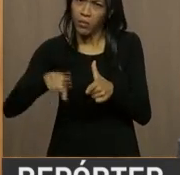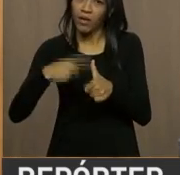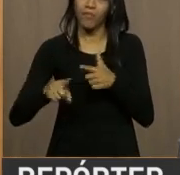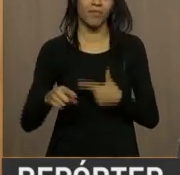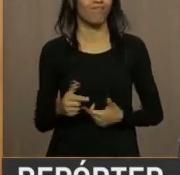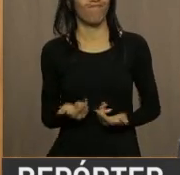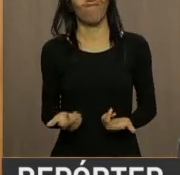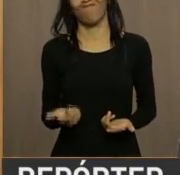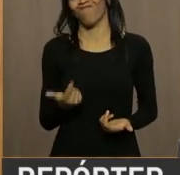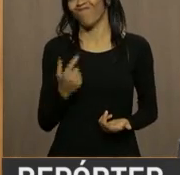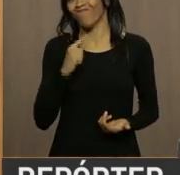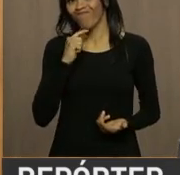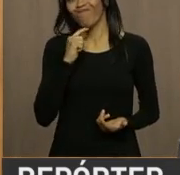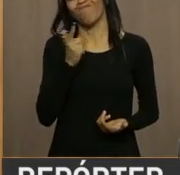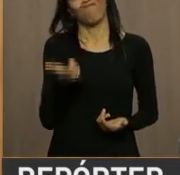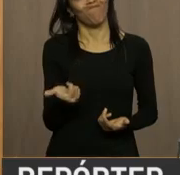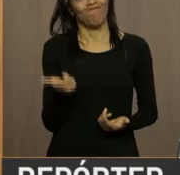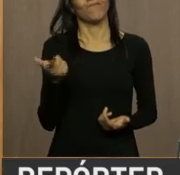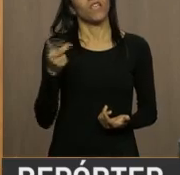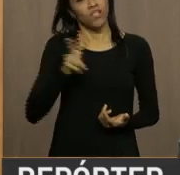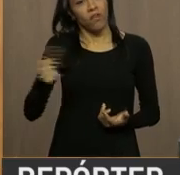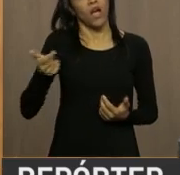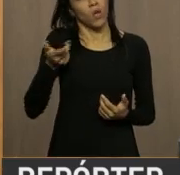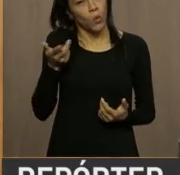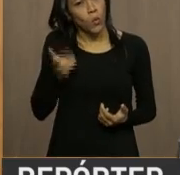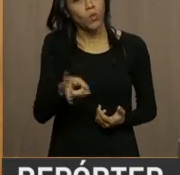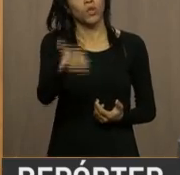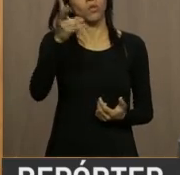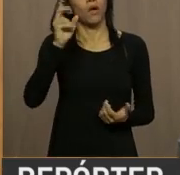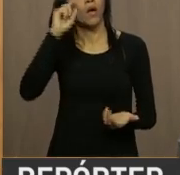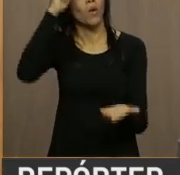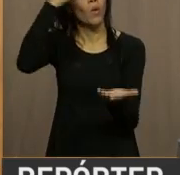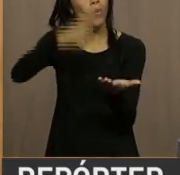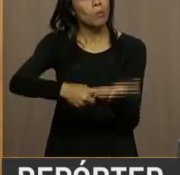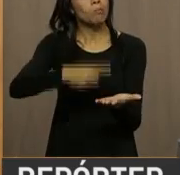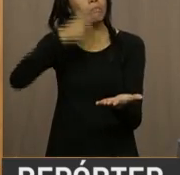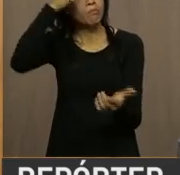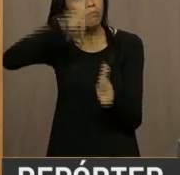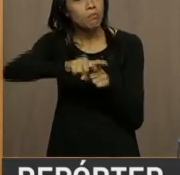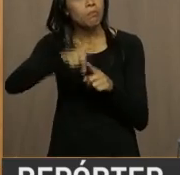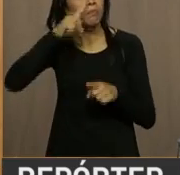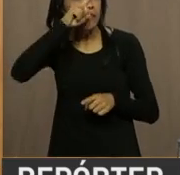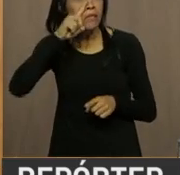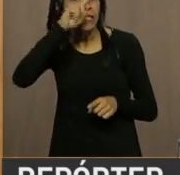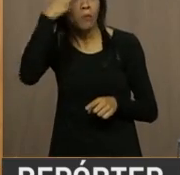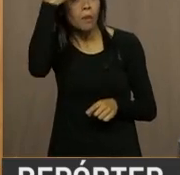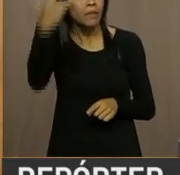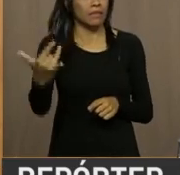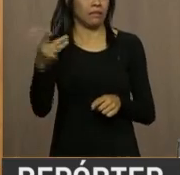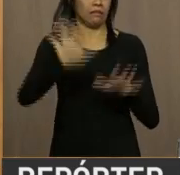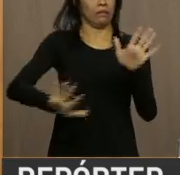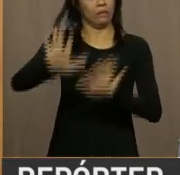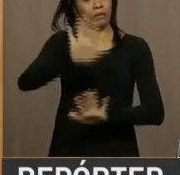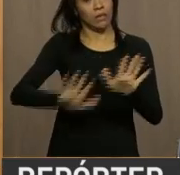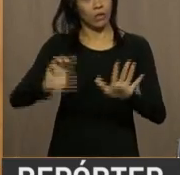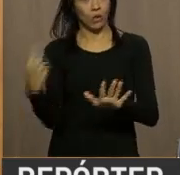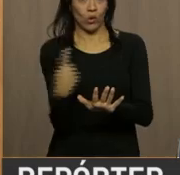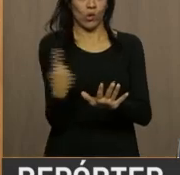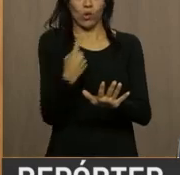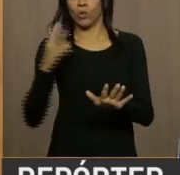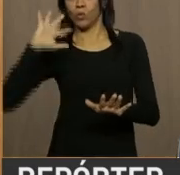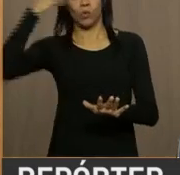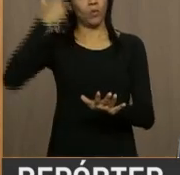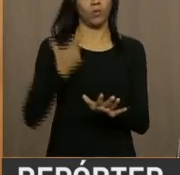nós iremos prosseguir no rumo de comprometer o amanhã. E neste momento, o que nós temos que fazer